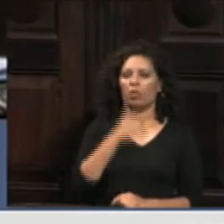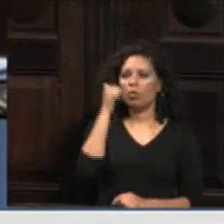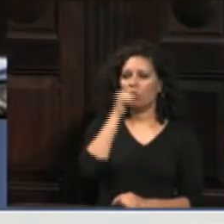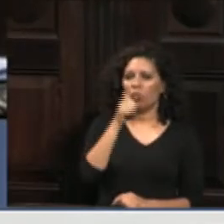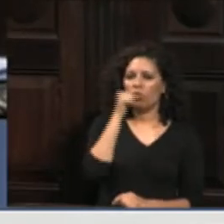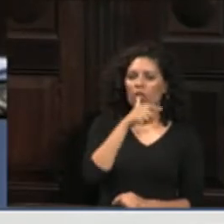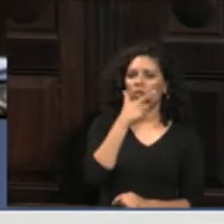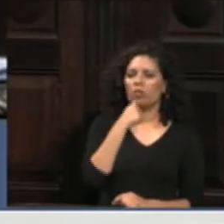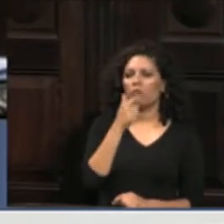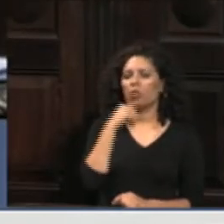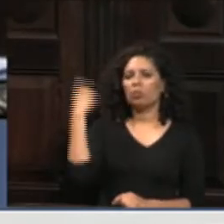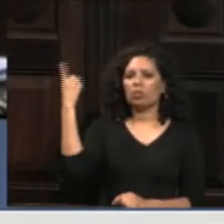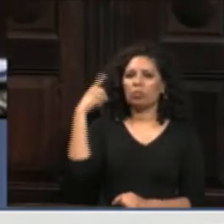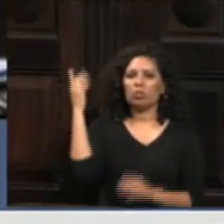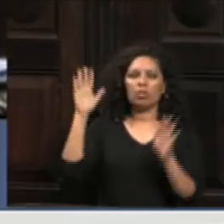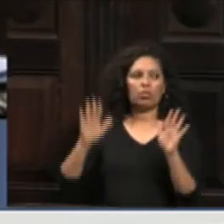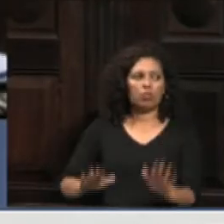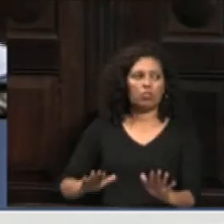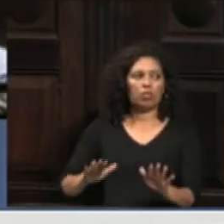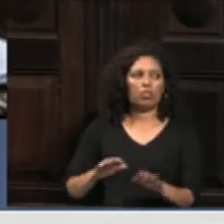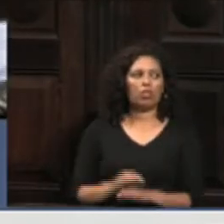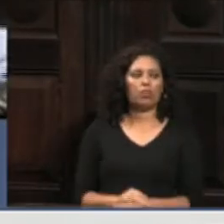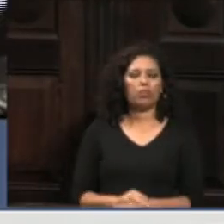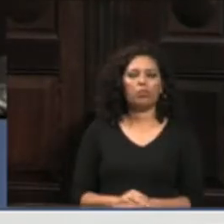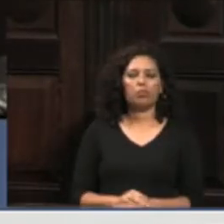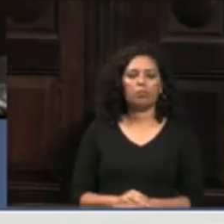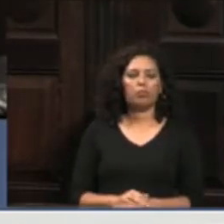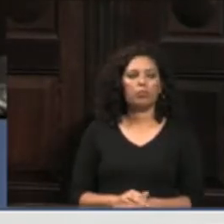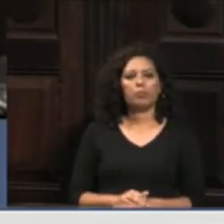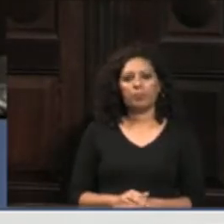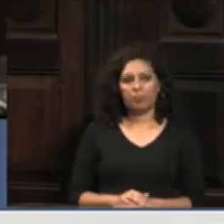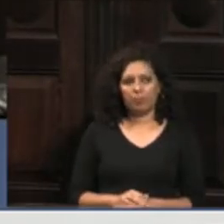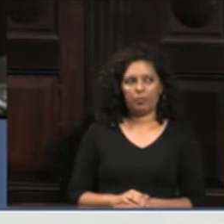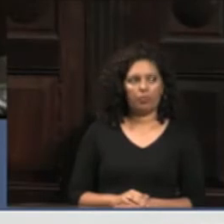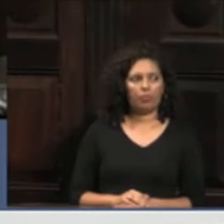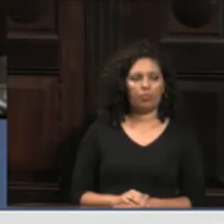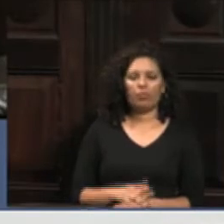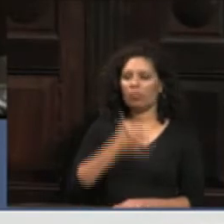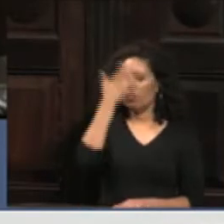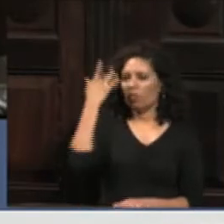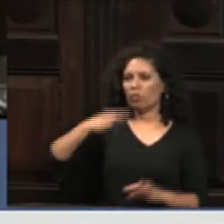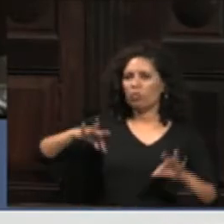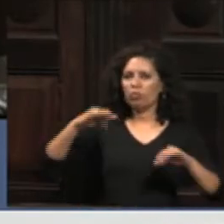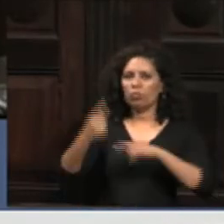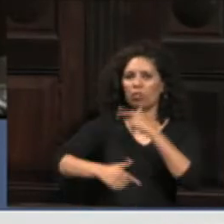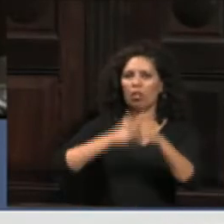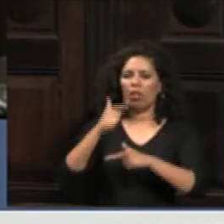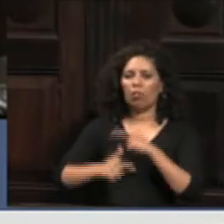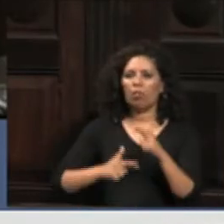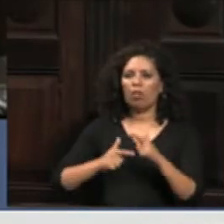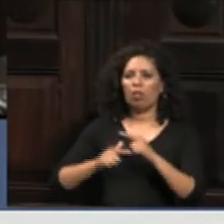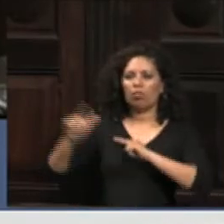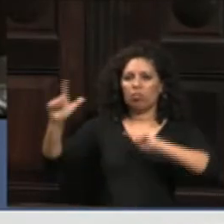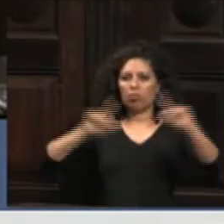Senhoras deputadas presentes, senhores deputados presentes, funcionários, imprensa,